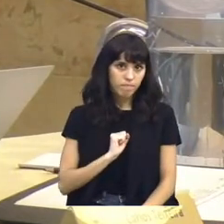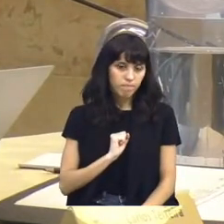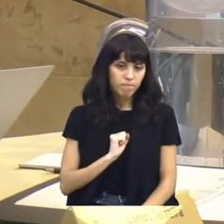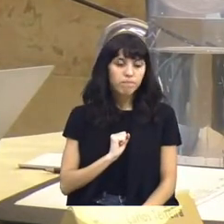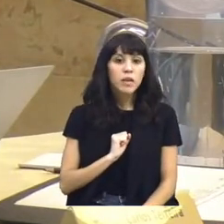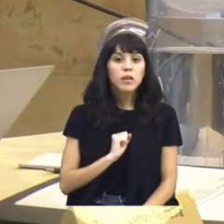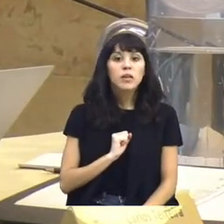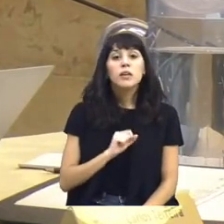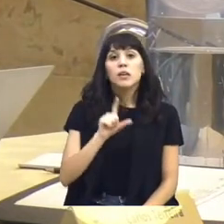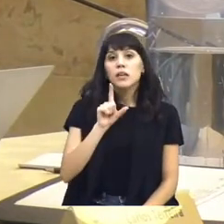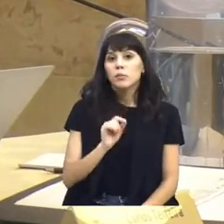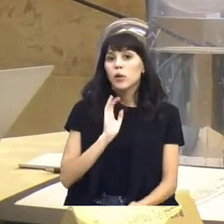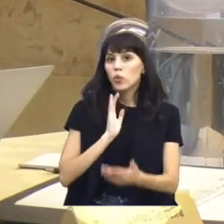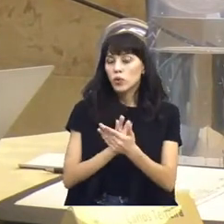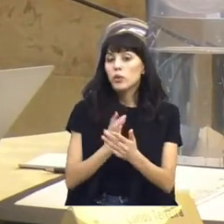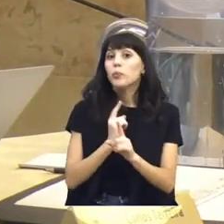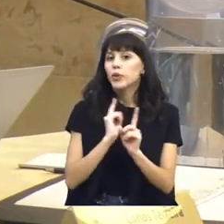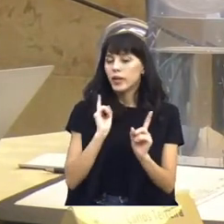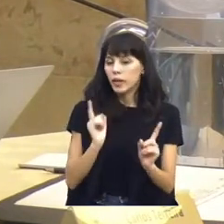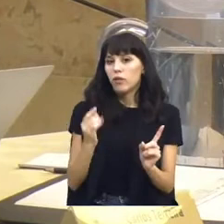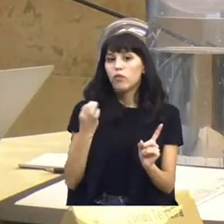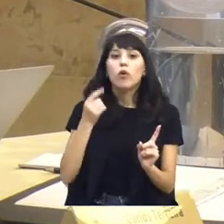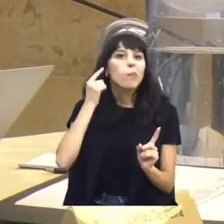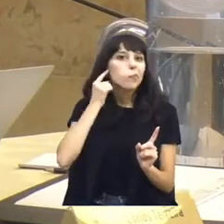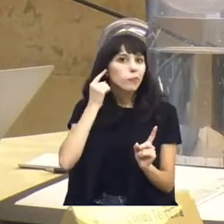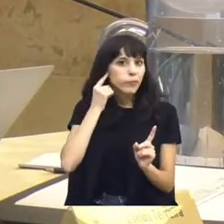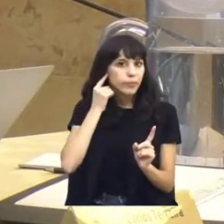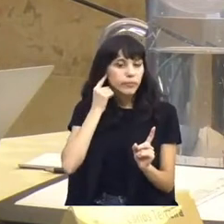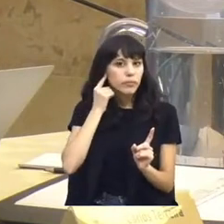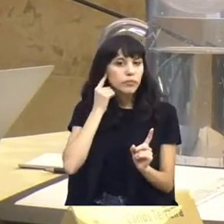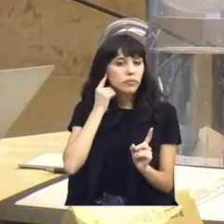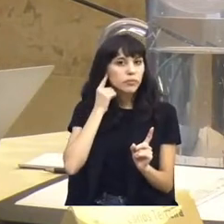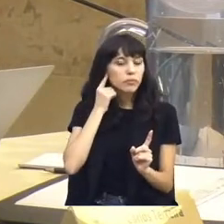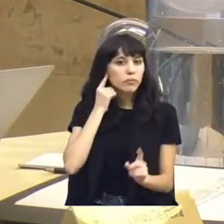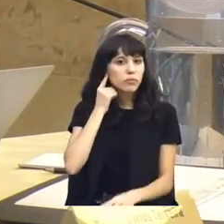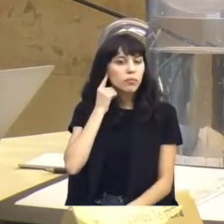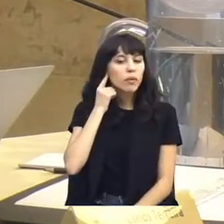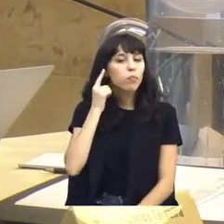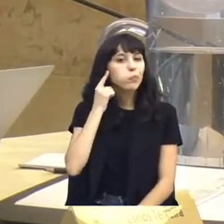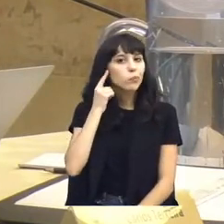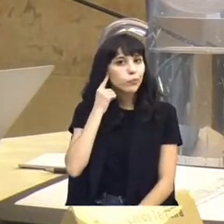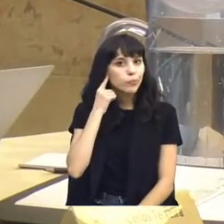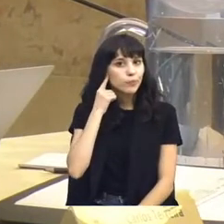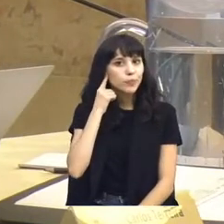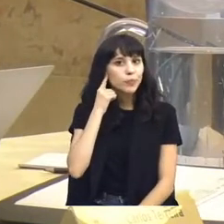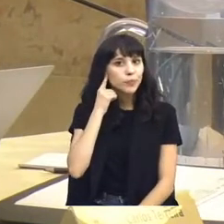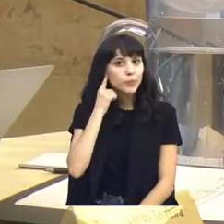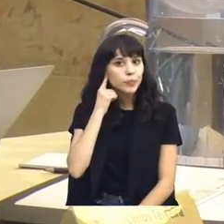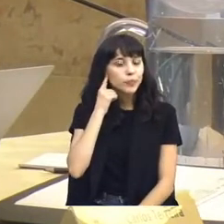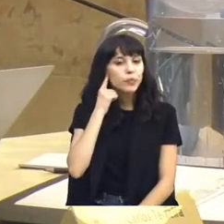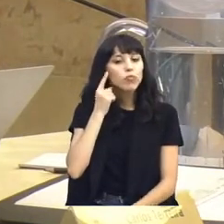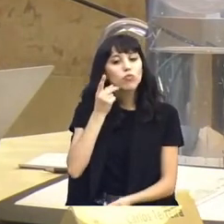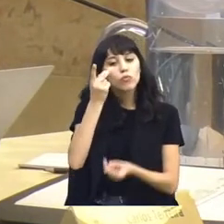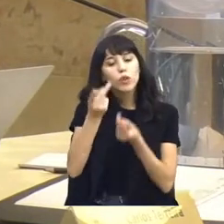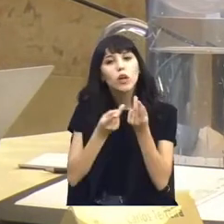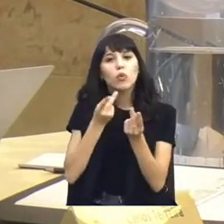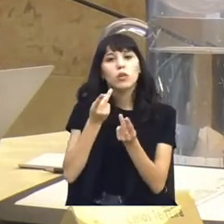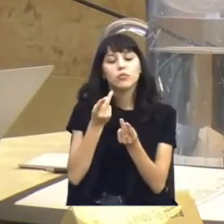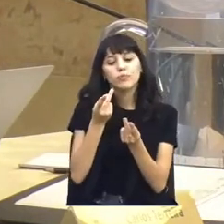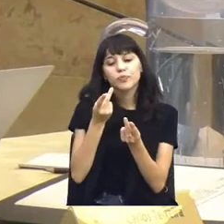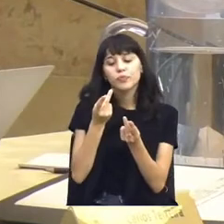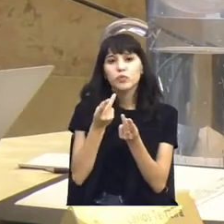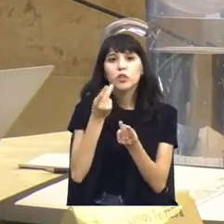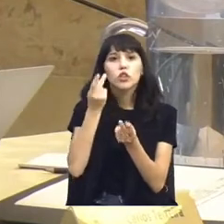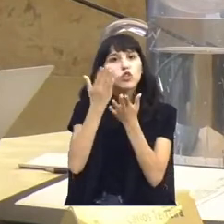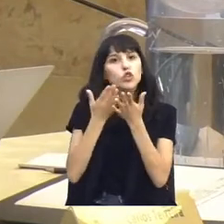e e finalmente porque tivemos conhecimento a de estudos e análises que têm sido feitos